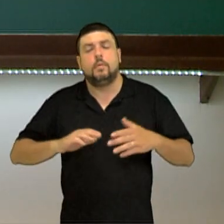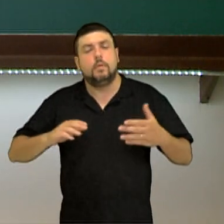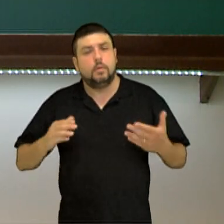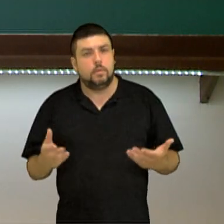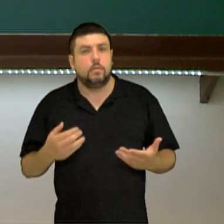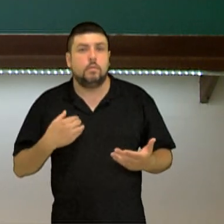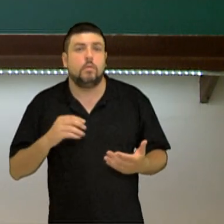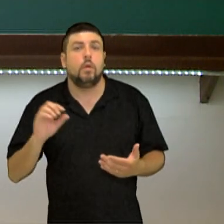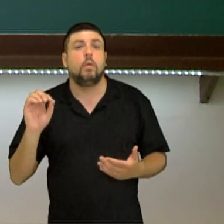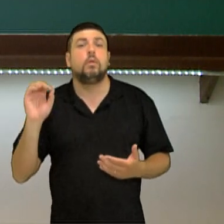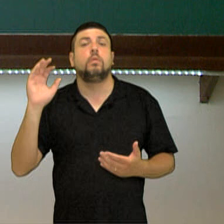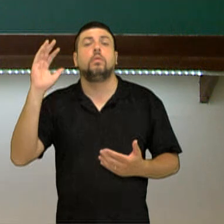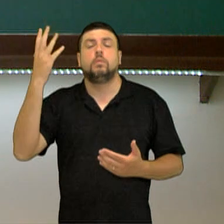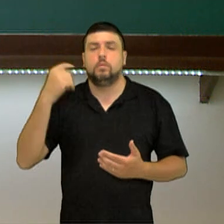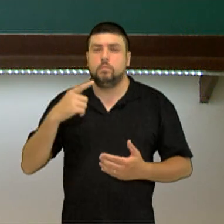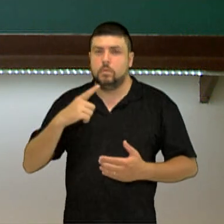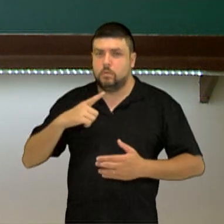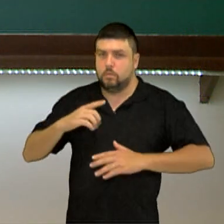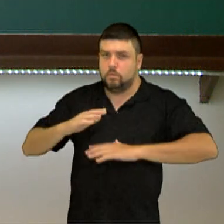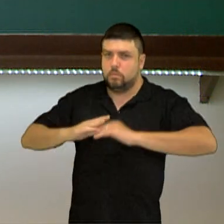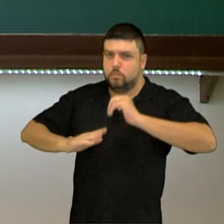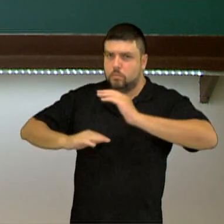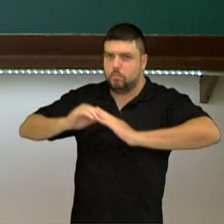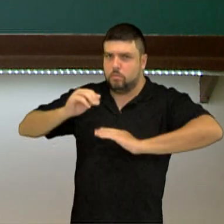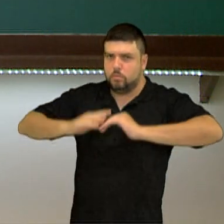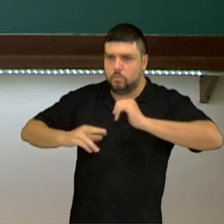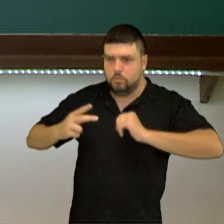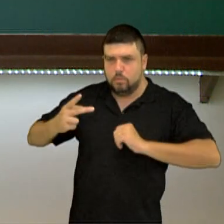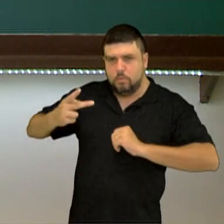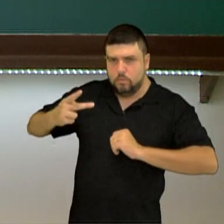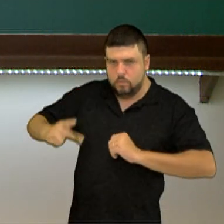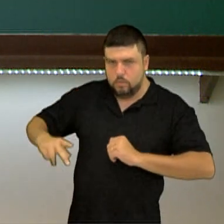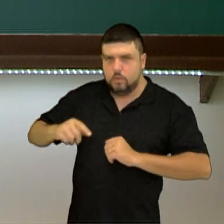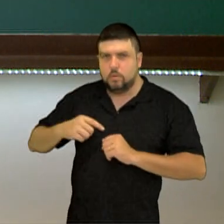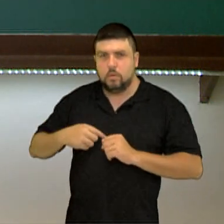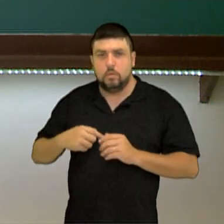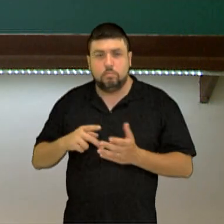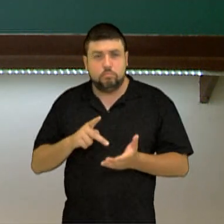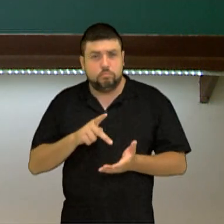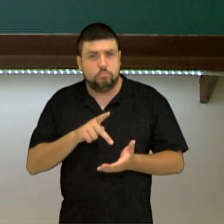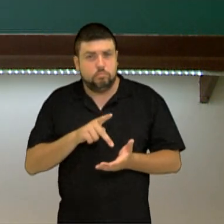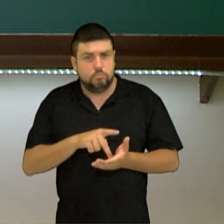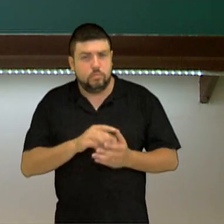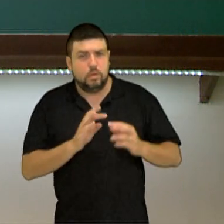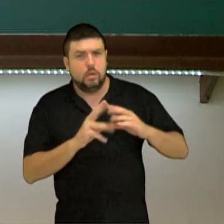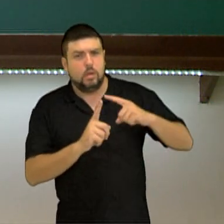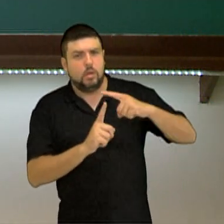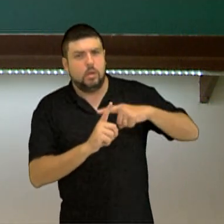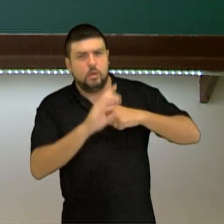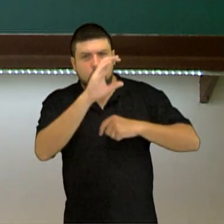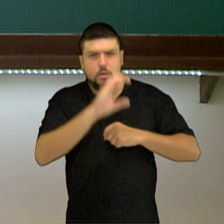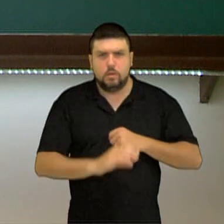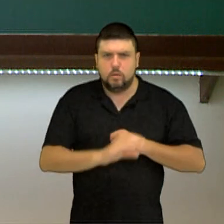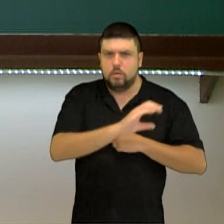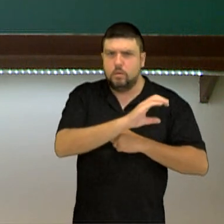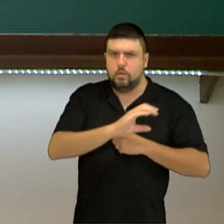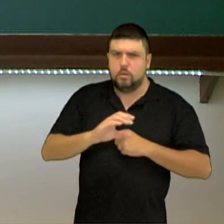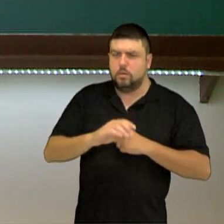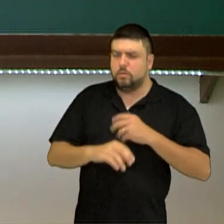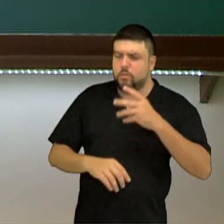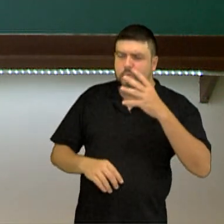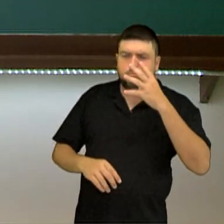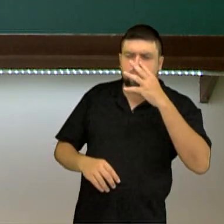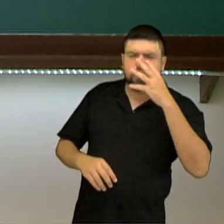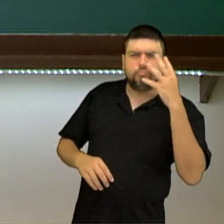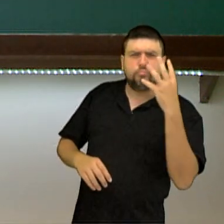essa profissão, né? Eles não eram bem vistos pela Igreja Católica. Eles eram chamados